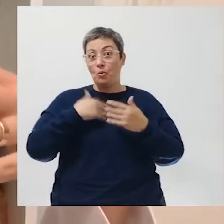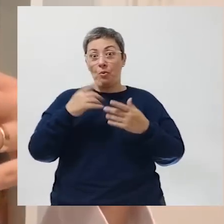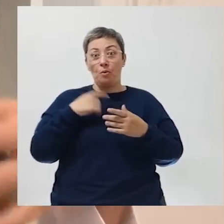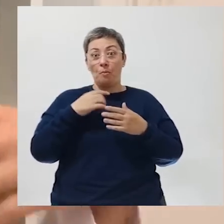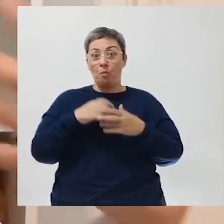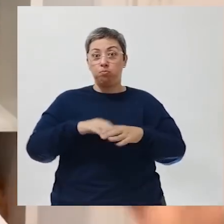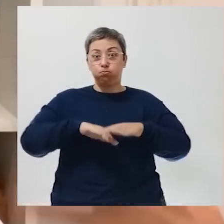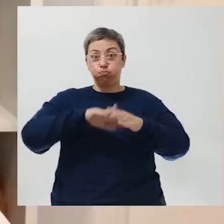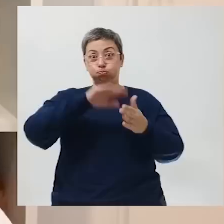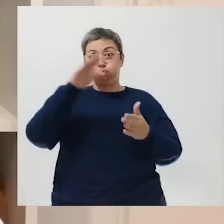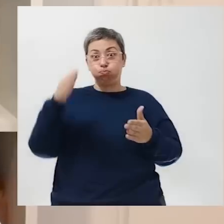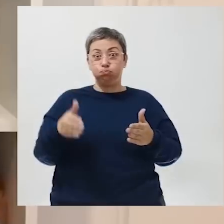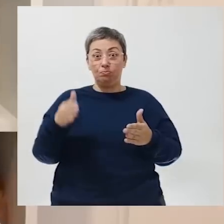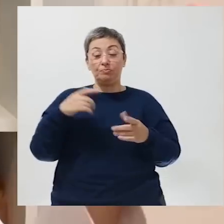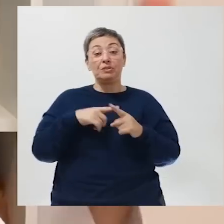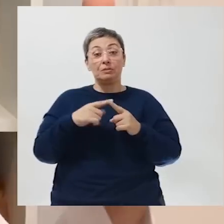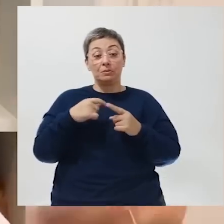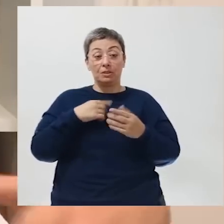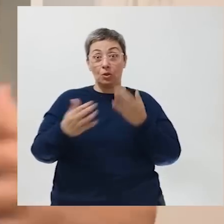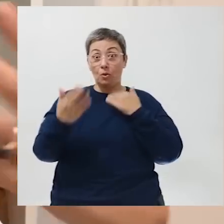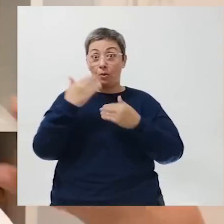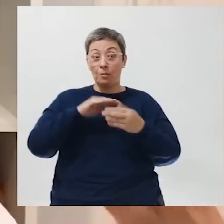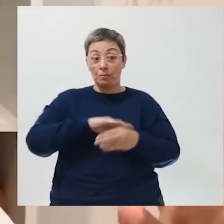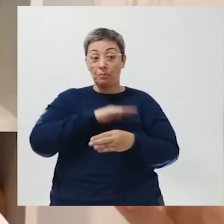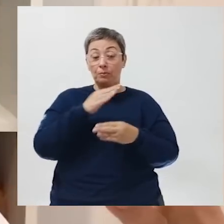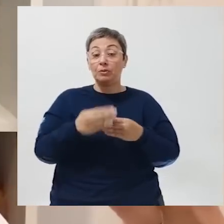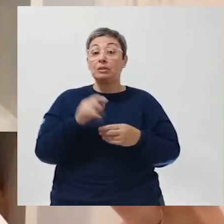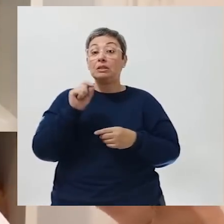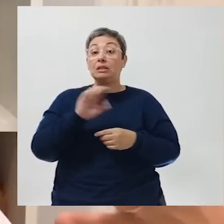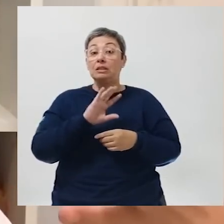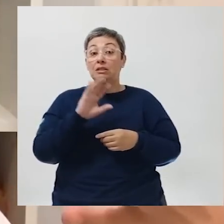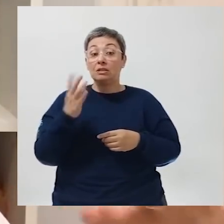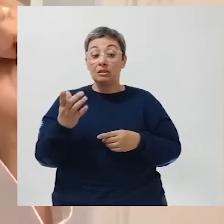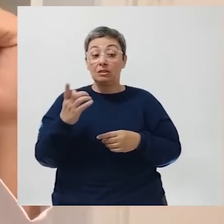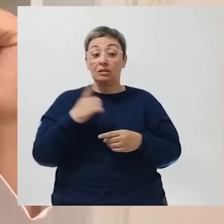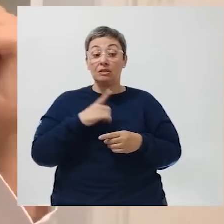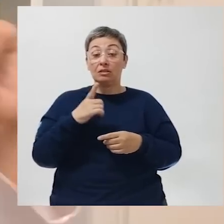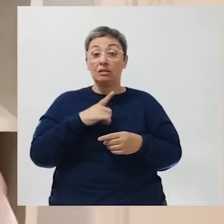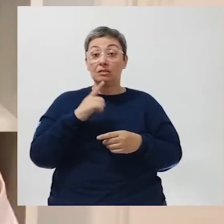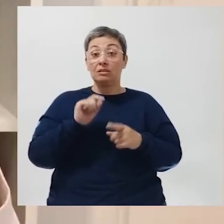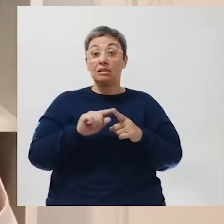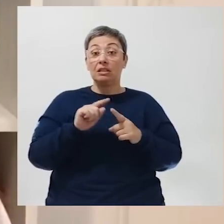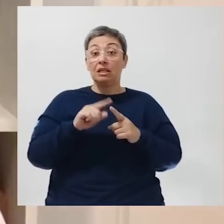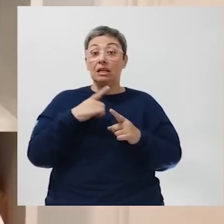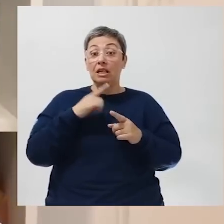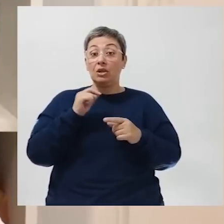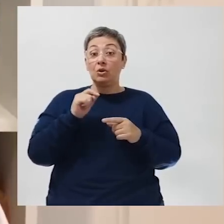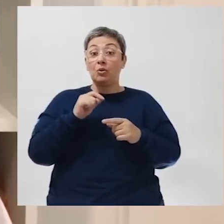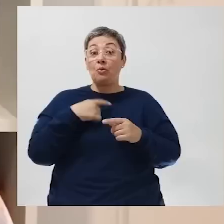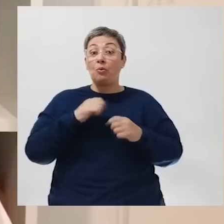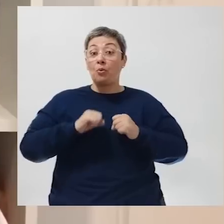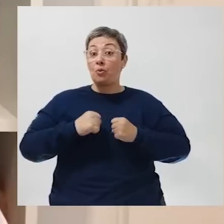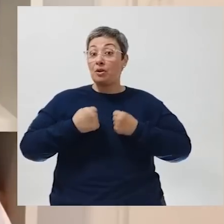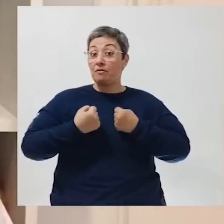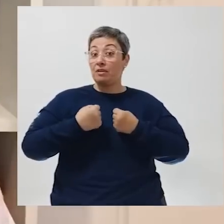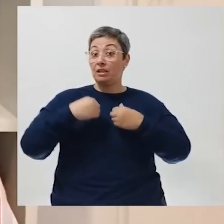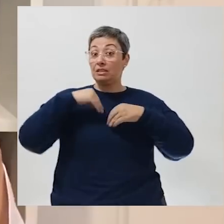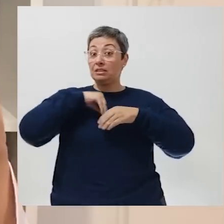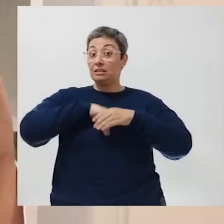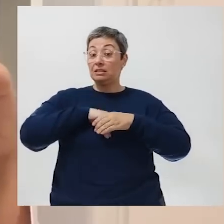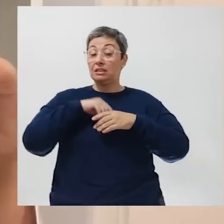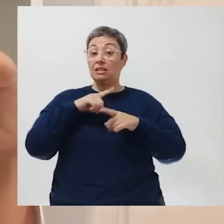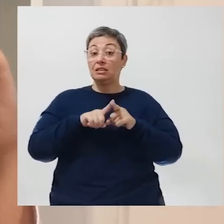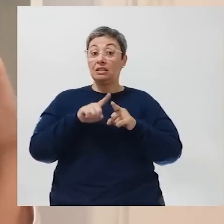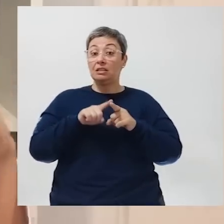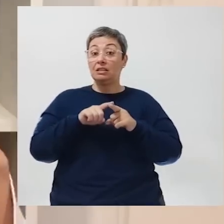não coma em grande quantidade, porque se a gente come muito, sabe o que acontece? A gente tem uns soldados de defesa no nosso